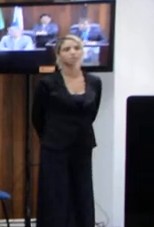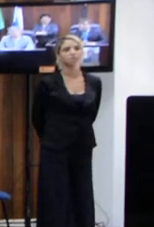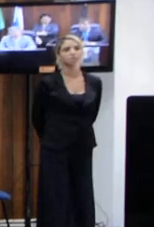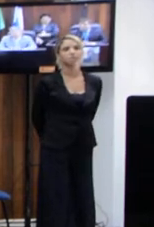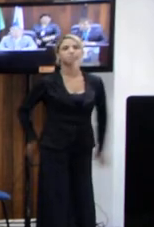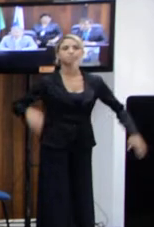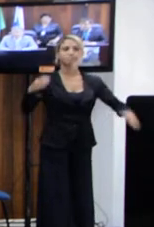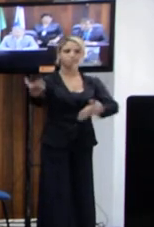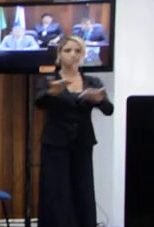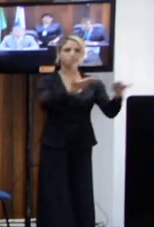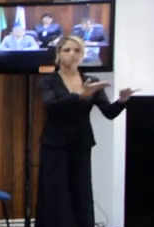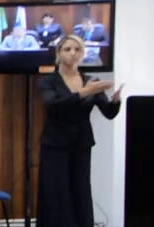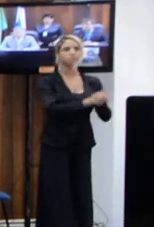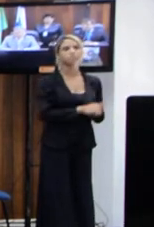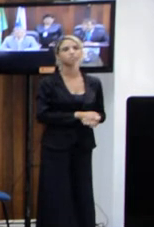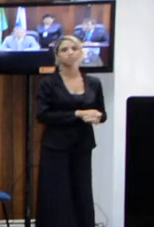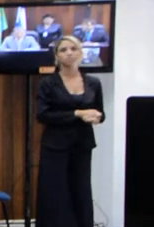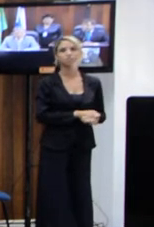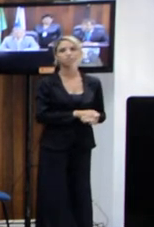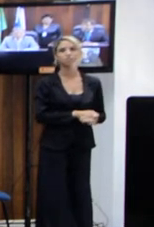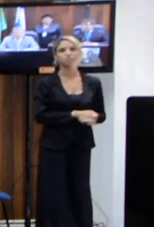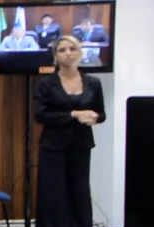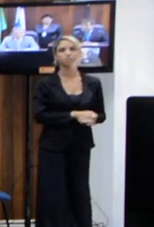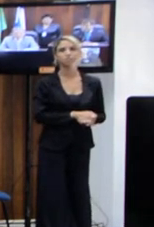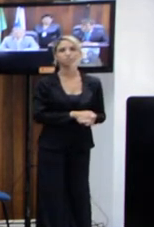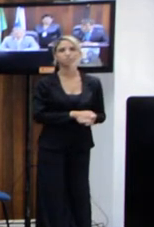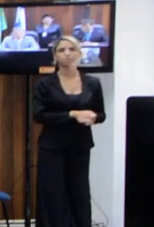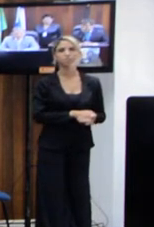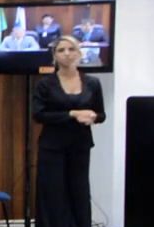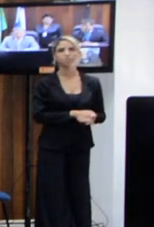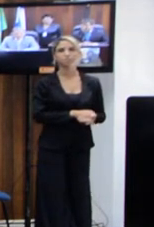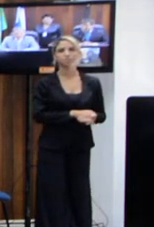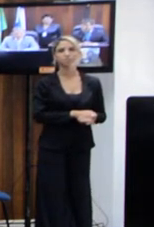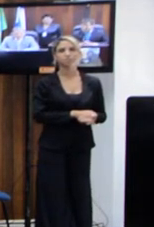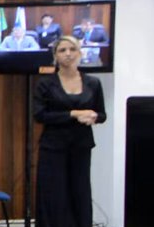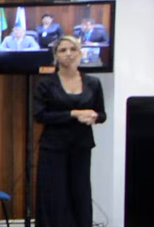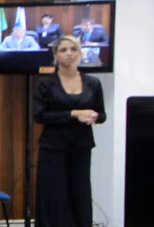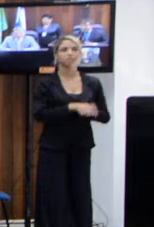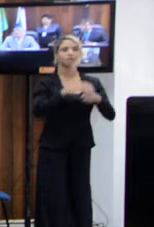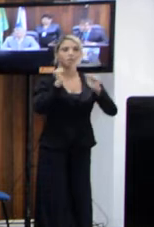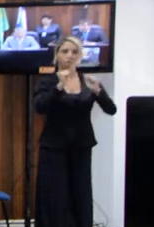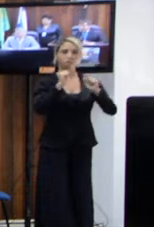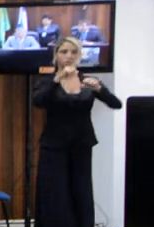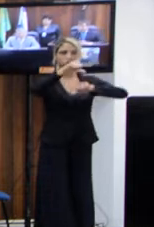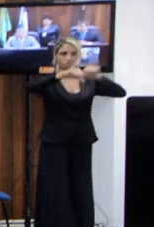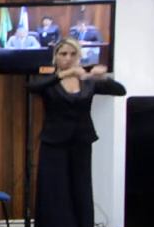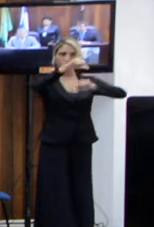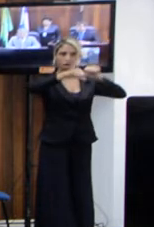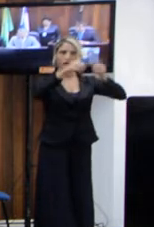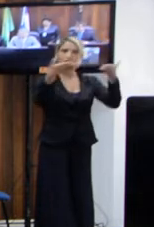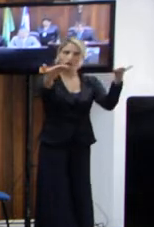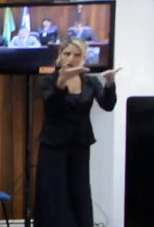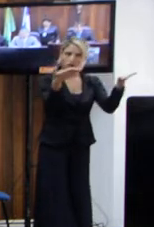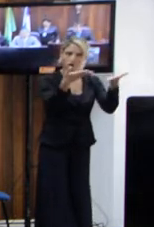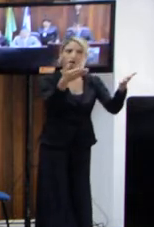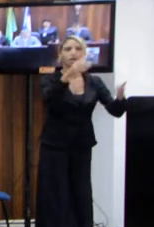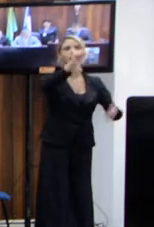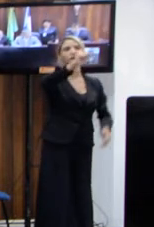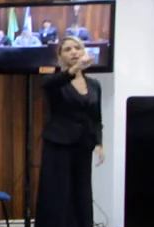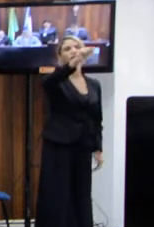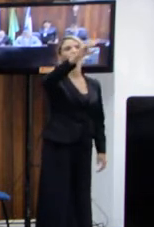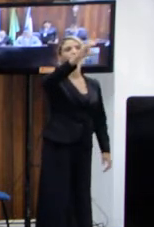Pedir para se apresentar a troca das cadeiras aqui. A dança das cadeiras. Pedir que Adeildo Vaz,